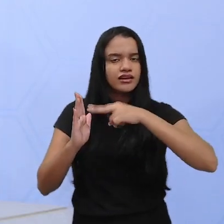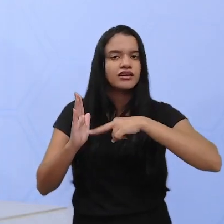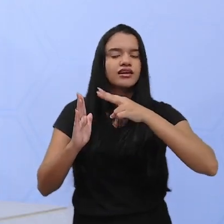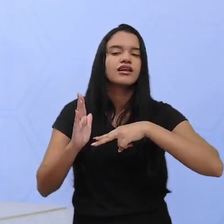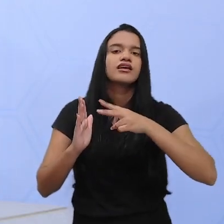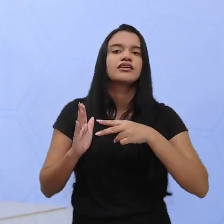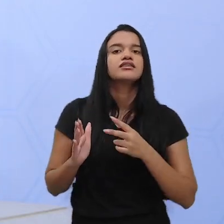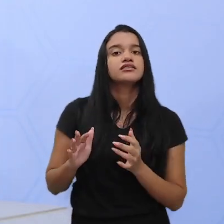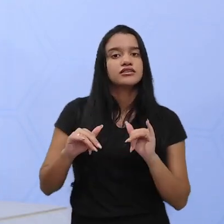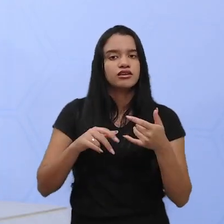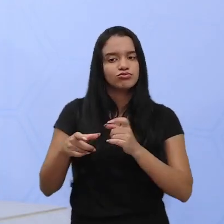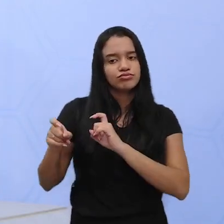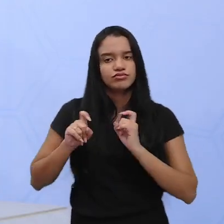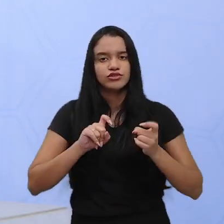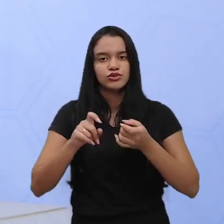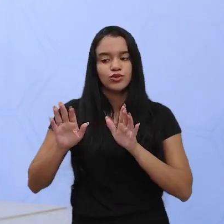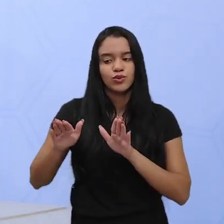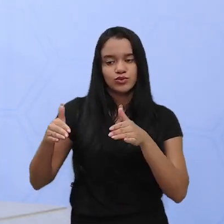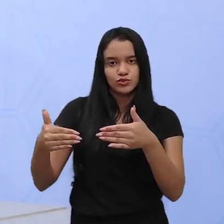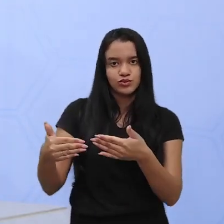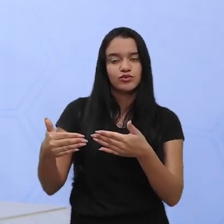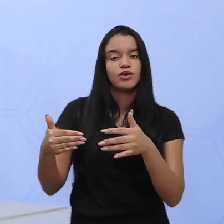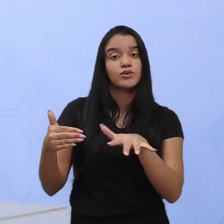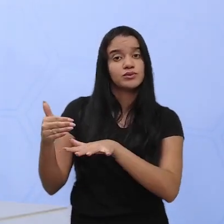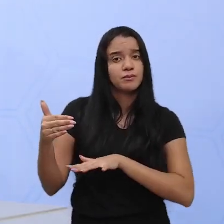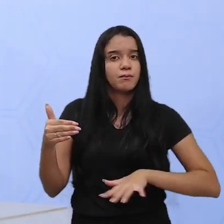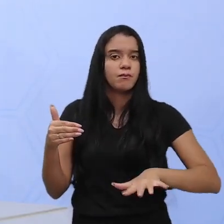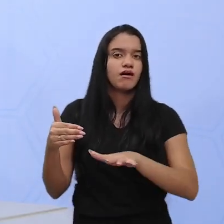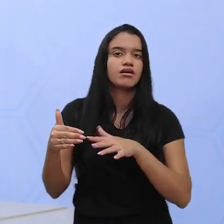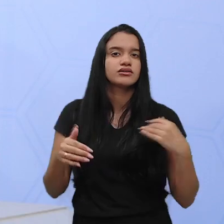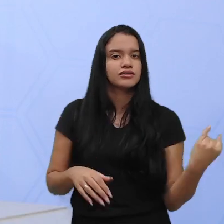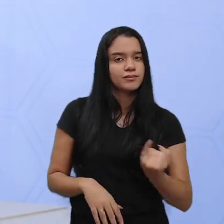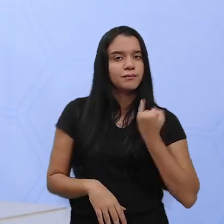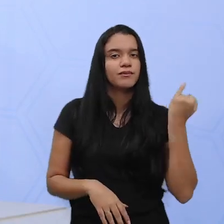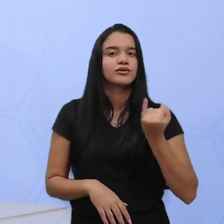fórum, né? A gente ali é um espaço importantíssimo para a